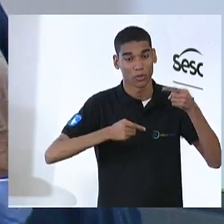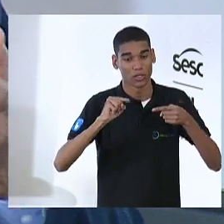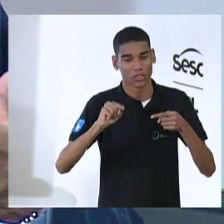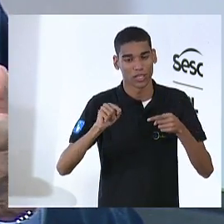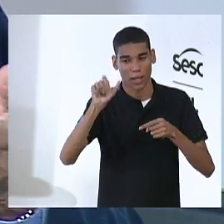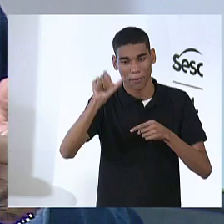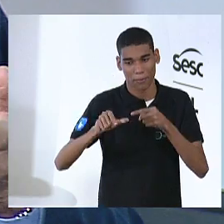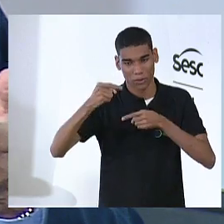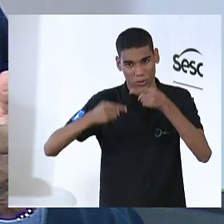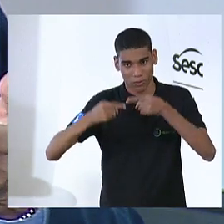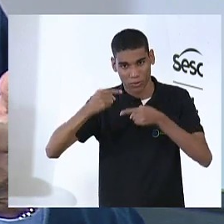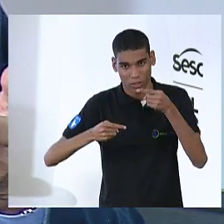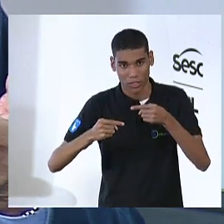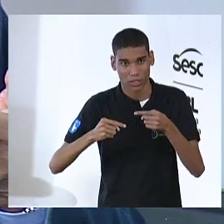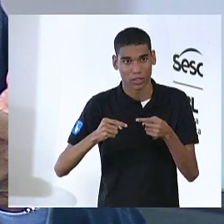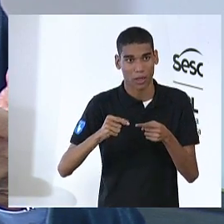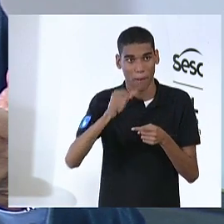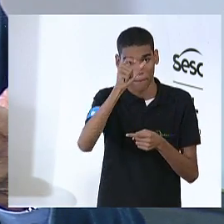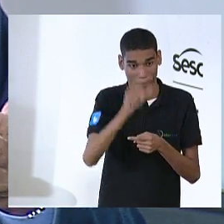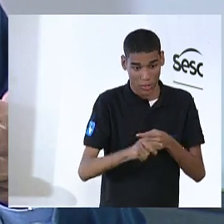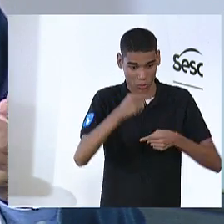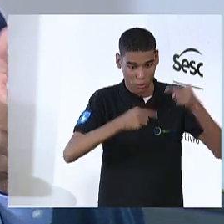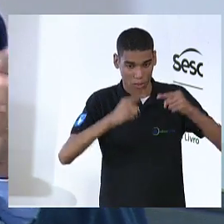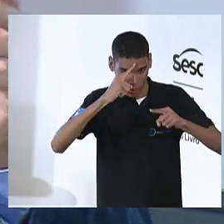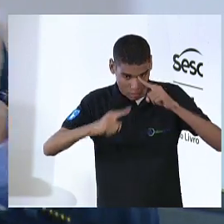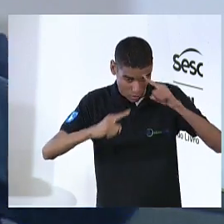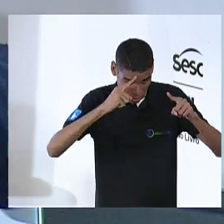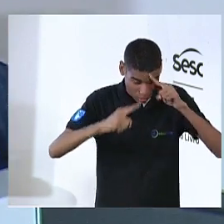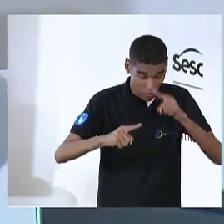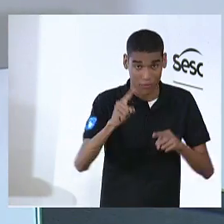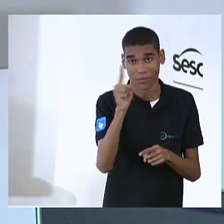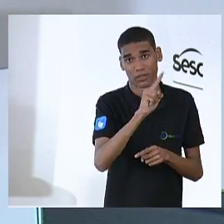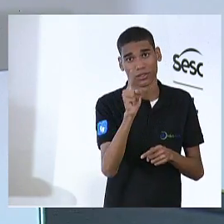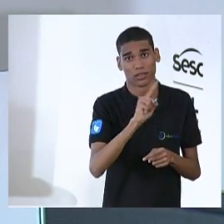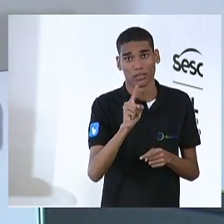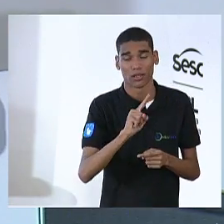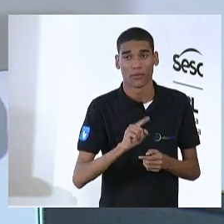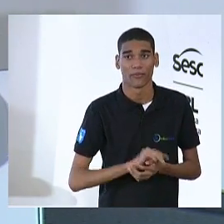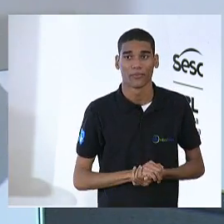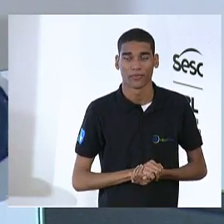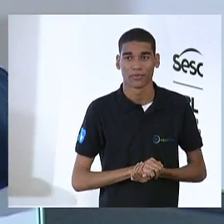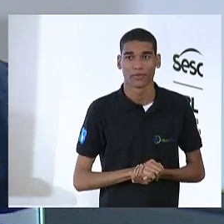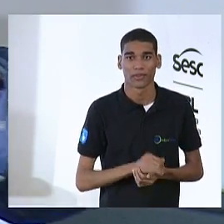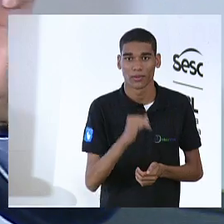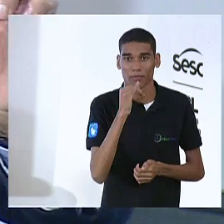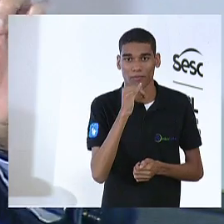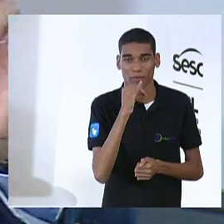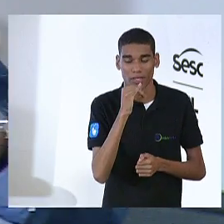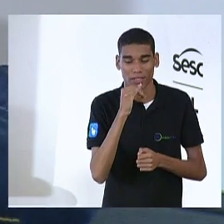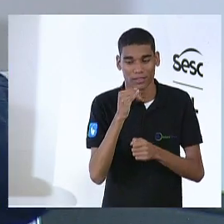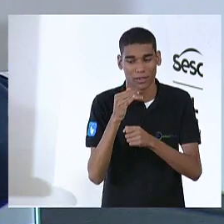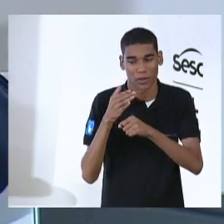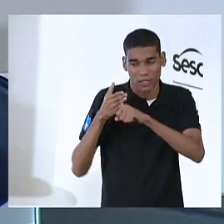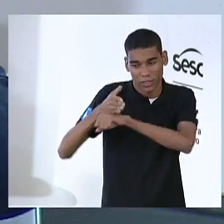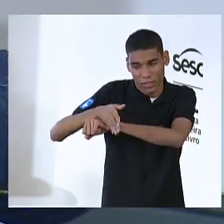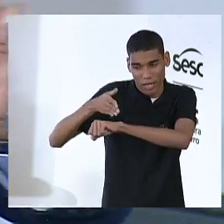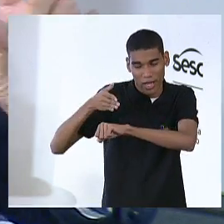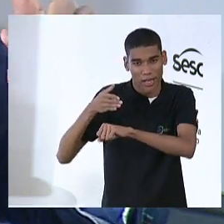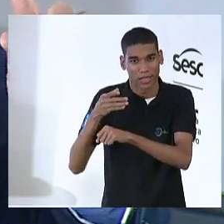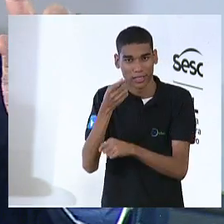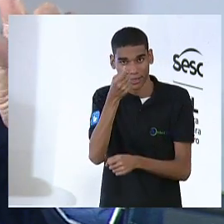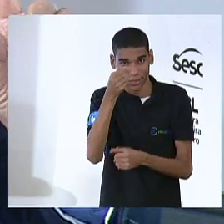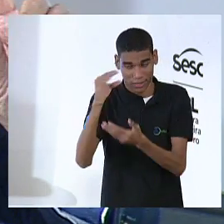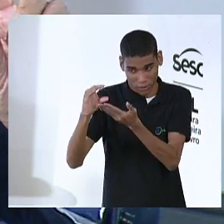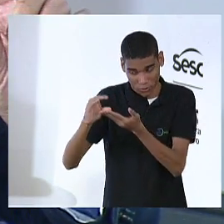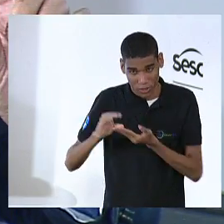não são os políticos. Se vocês olham o acesso aos recursos, que é uma coisa chave da